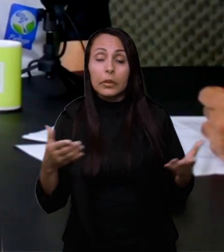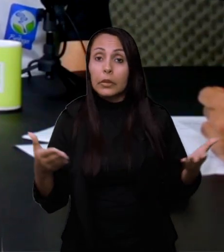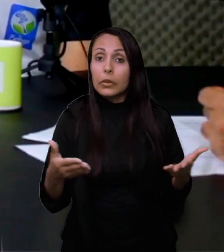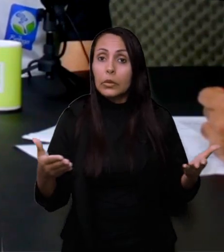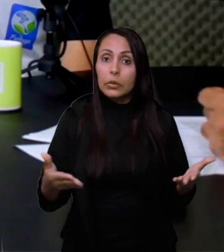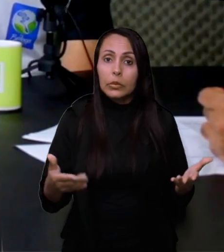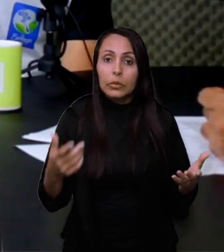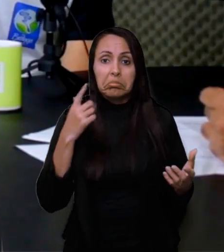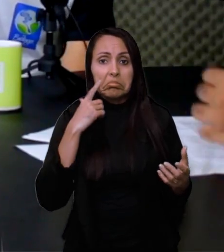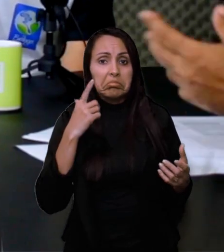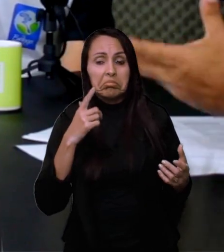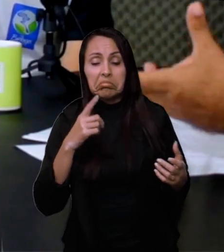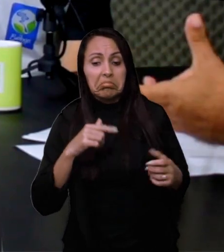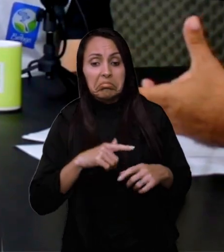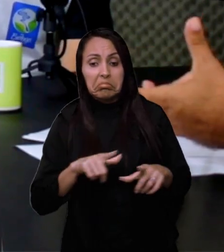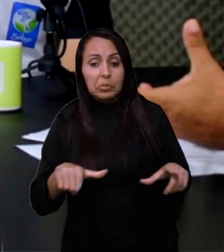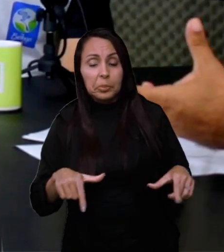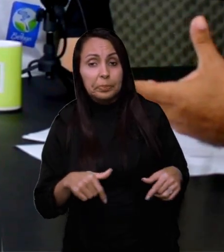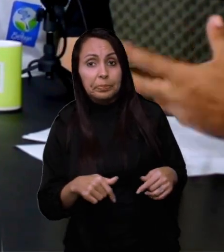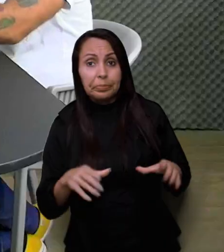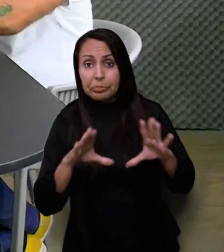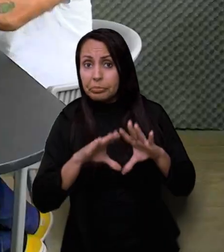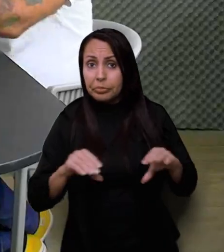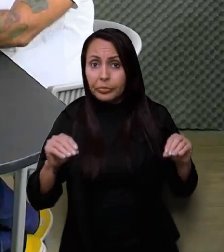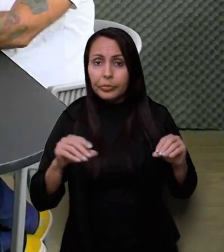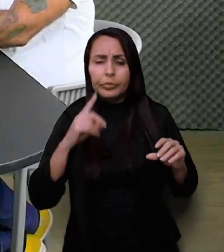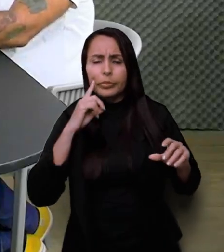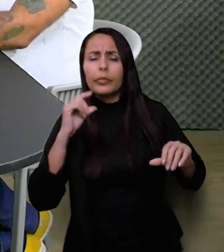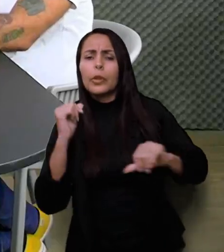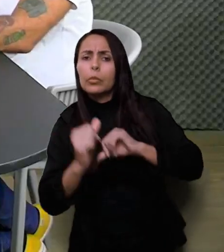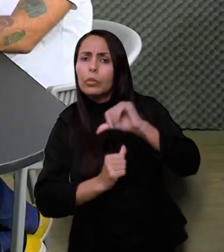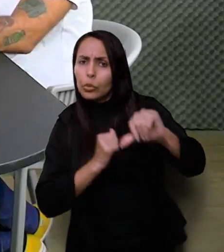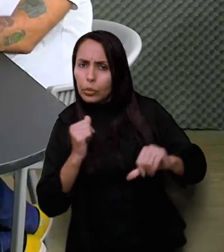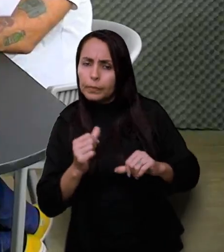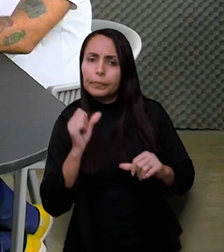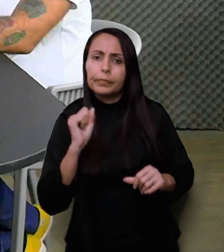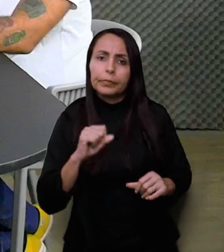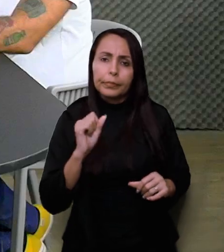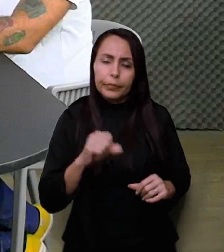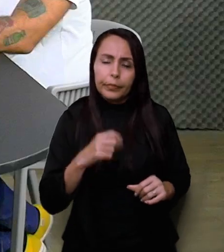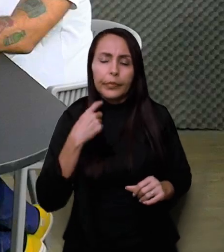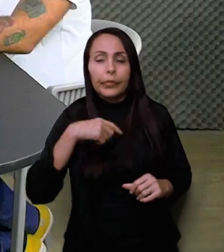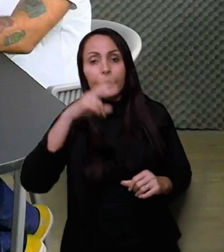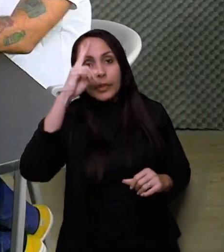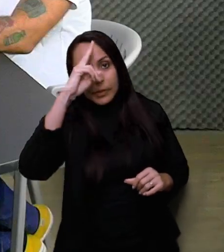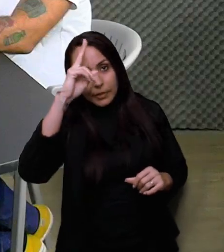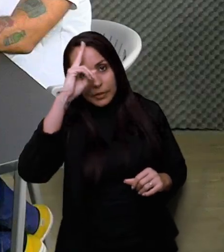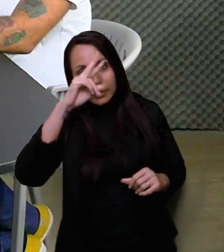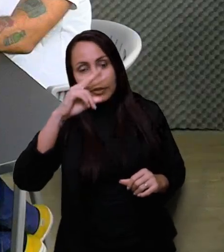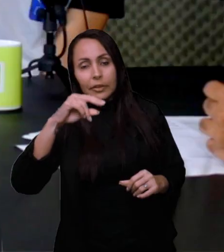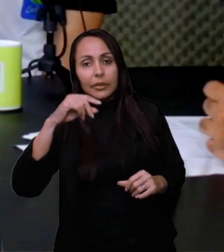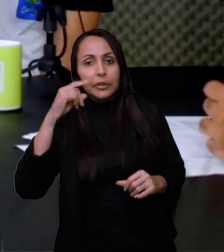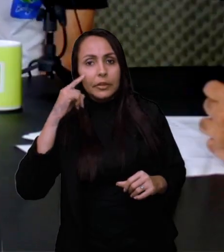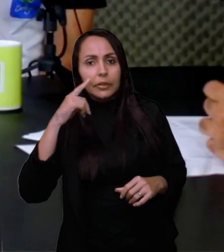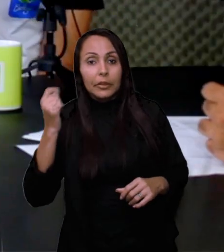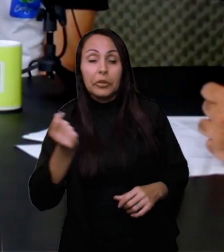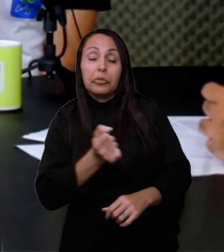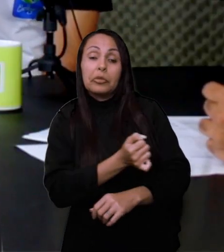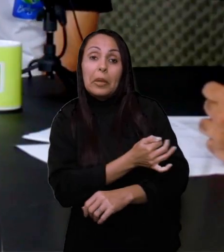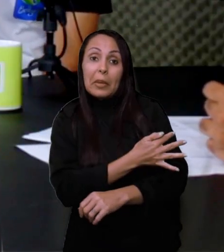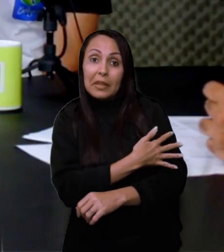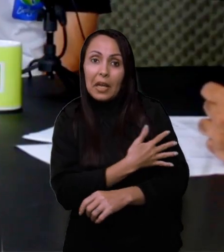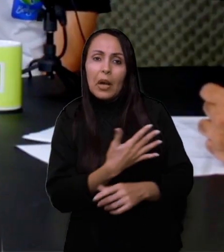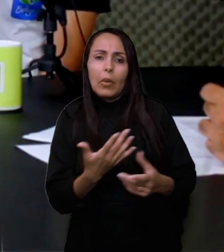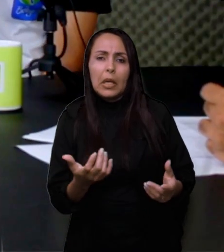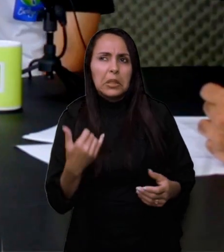tá... Então pouco tempo, né? Como mudou em tão pouco Sim, tempo. eu lembro disso. Eu tava no fundamental, ainda uns